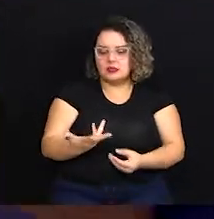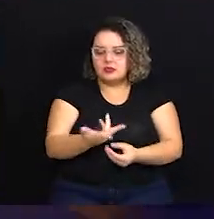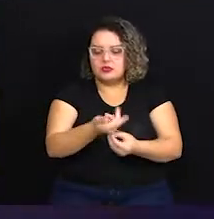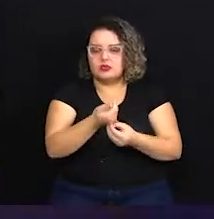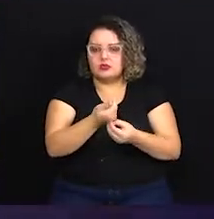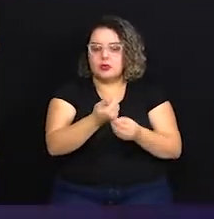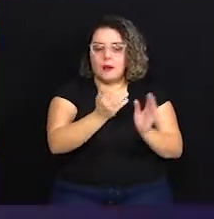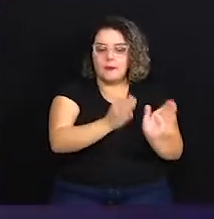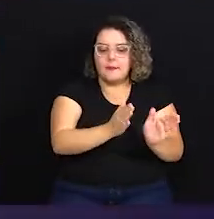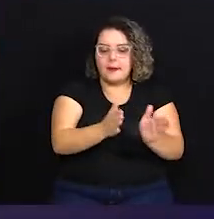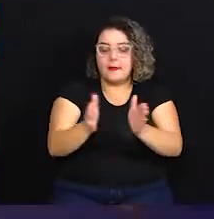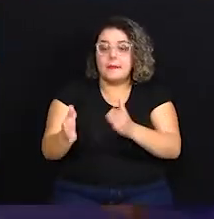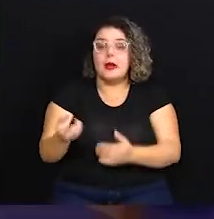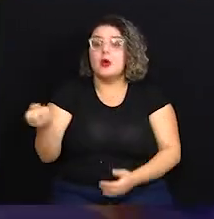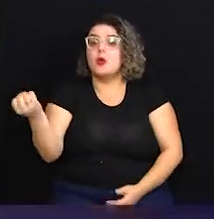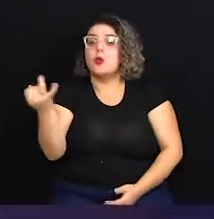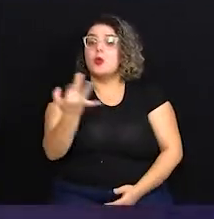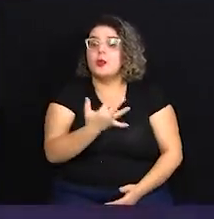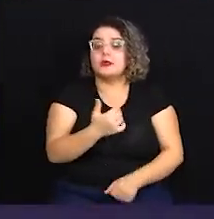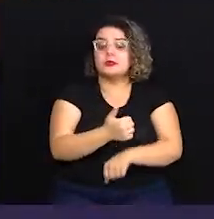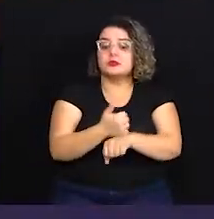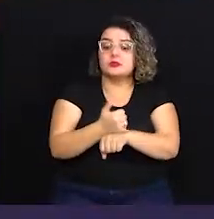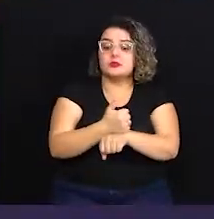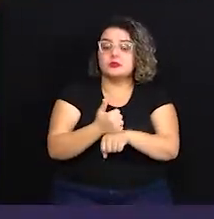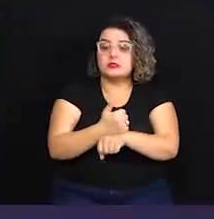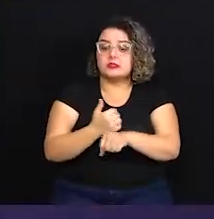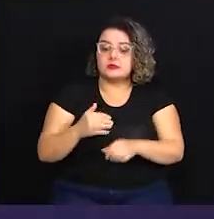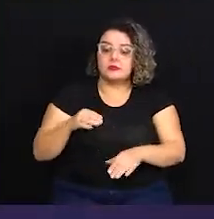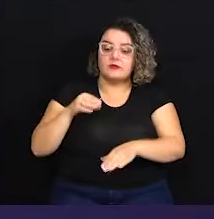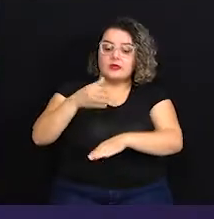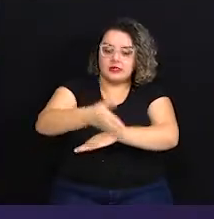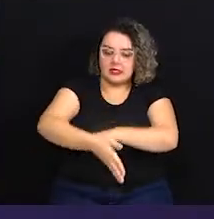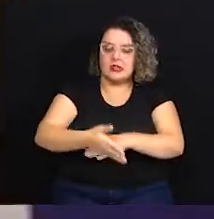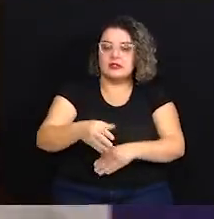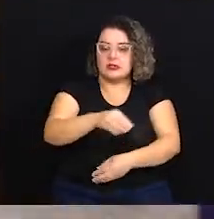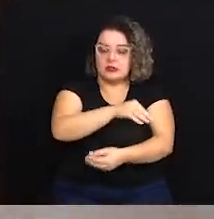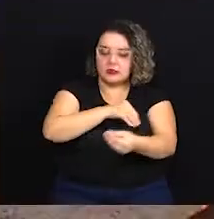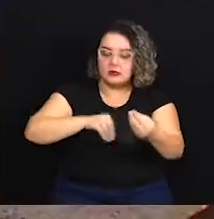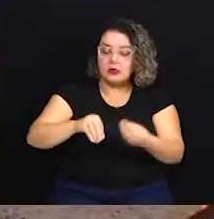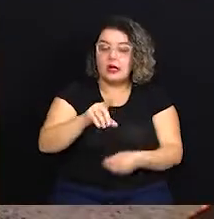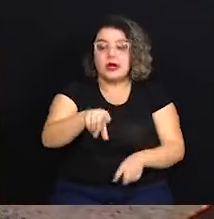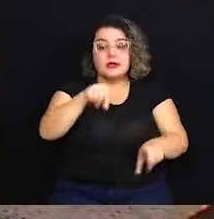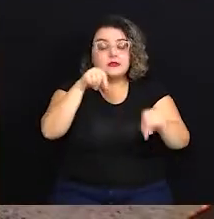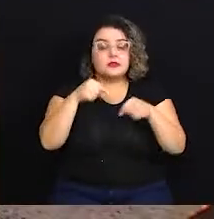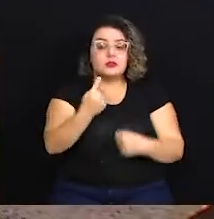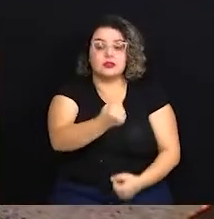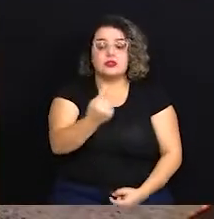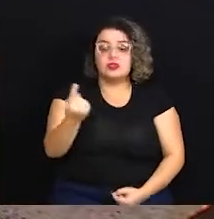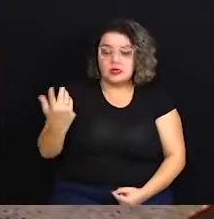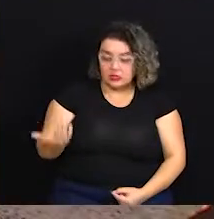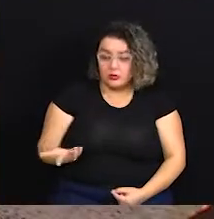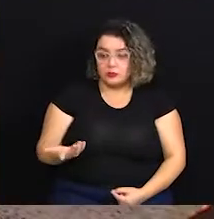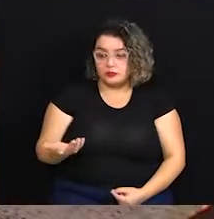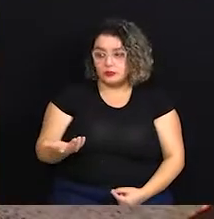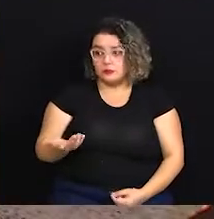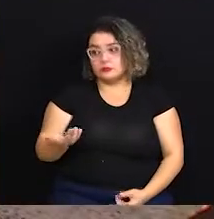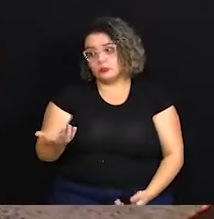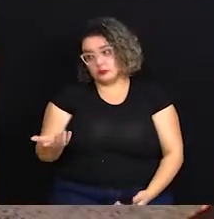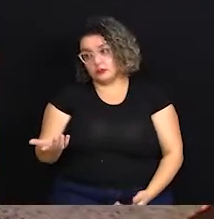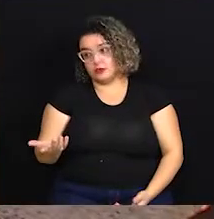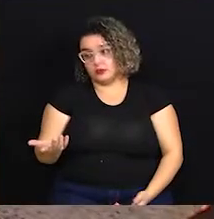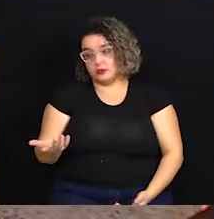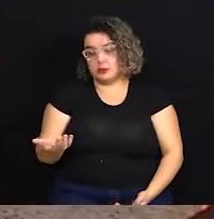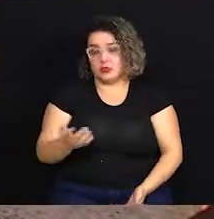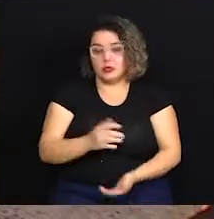Né? Quantos profissionais vão ser envolvidos? Quais são esses profissionais? A escolha deles. Né? Então, aí é